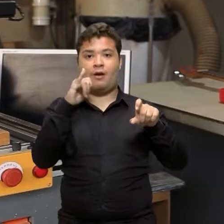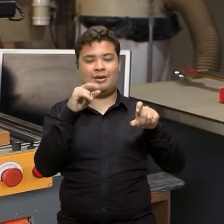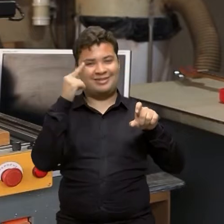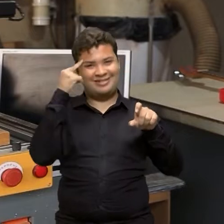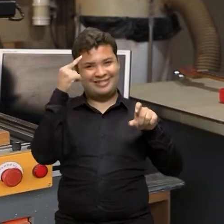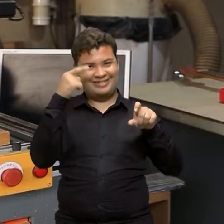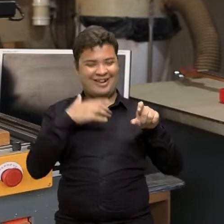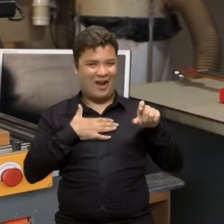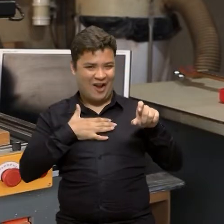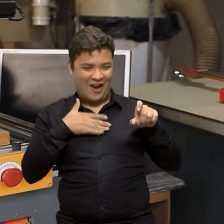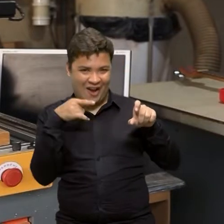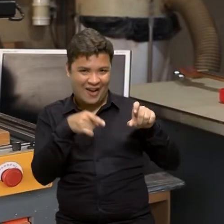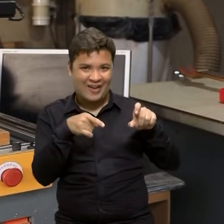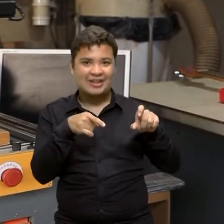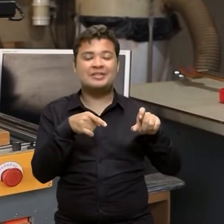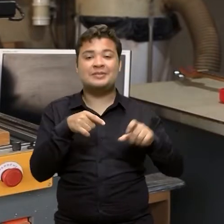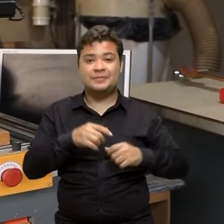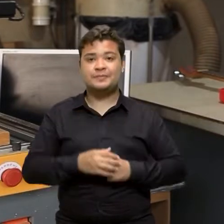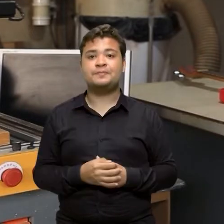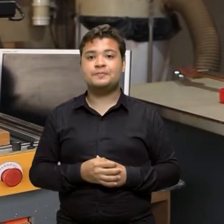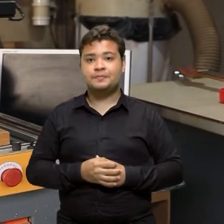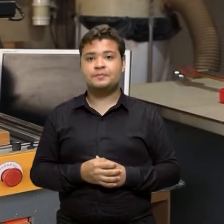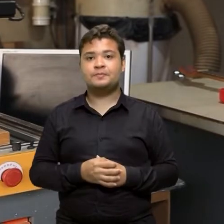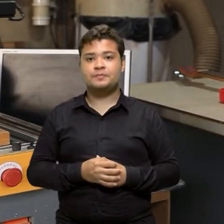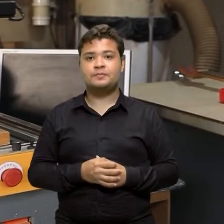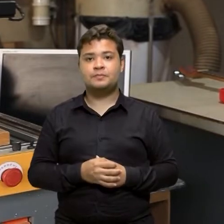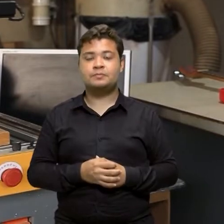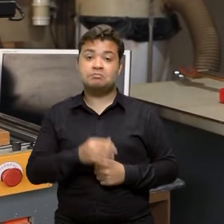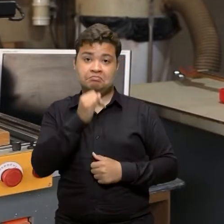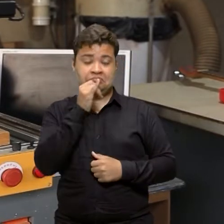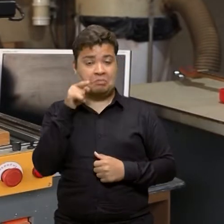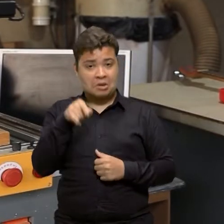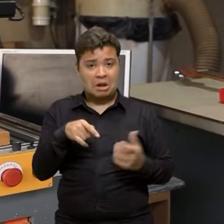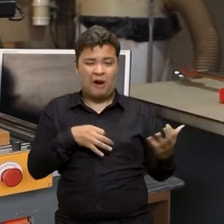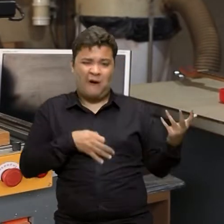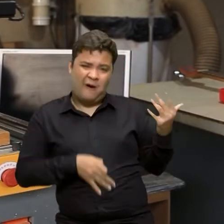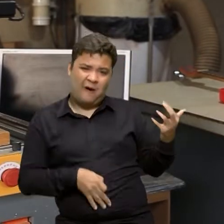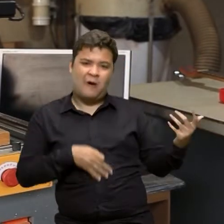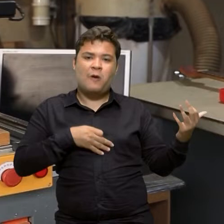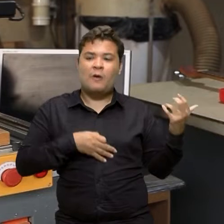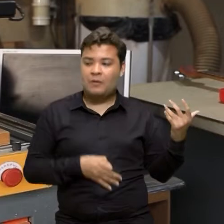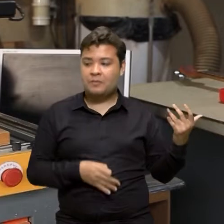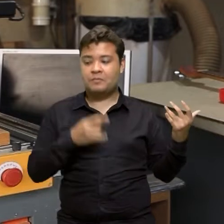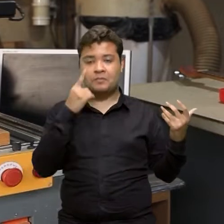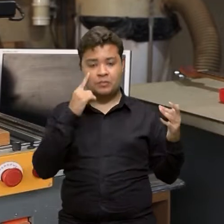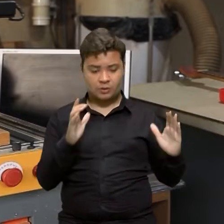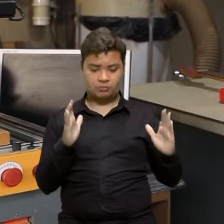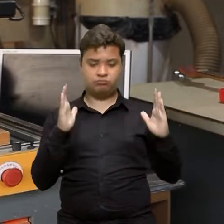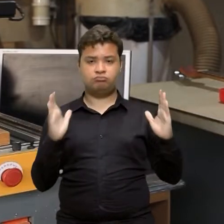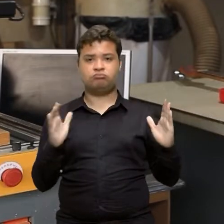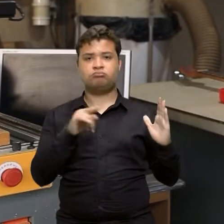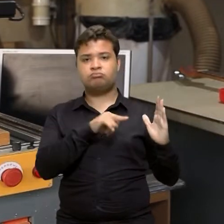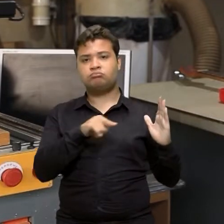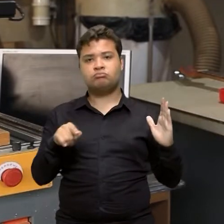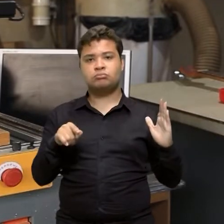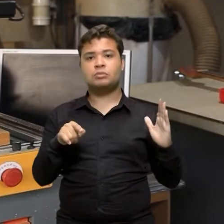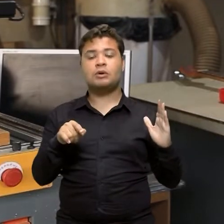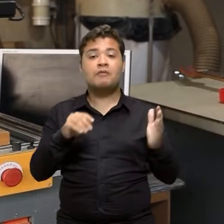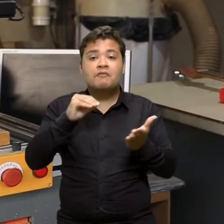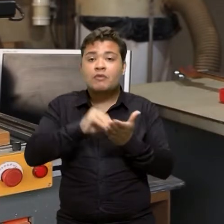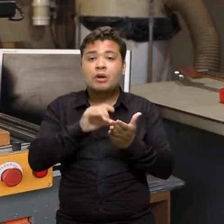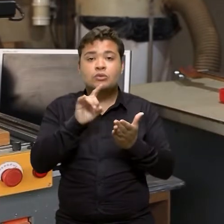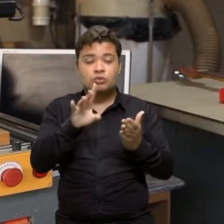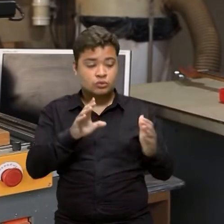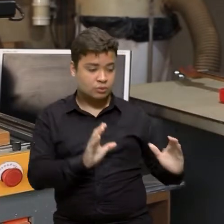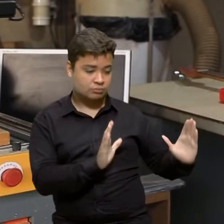vocês conhecem. Então as peças fundamentais vêm aqui. E agora aqui nessa guitarra, por exemplo, no estágio que ela se encontra, é só